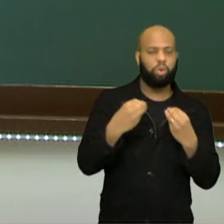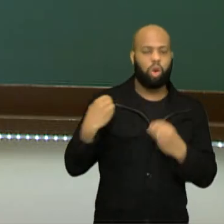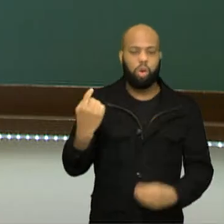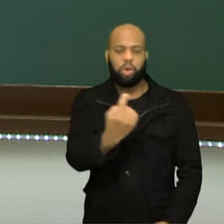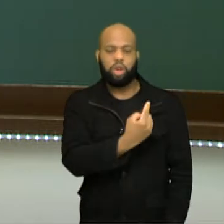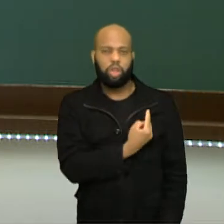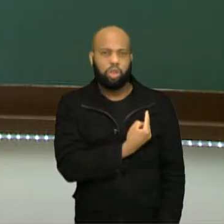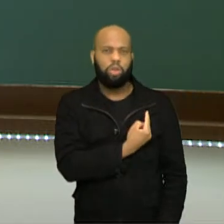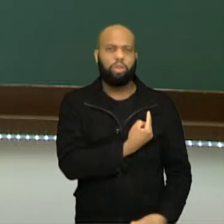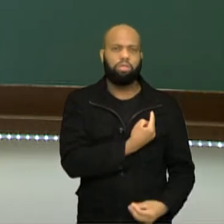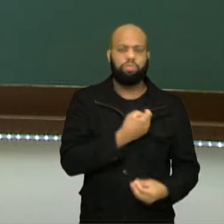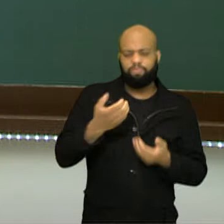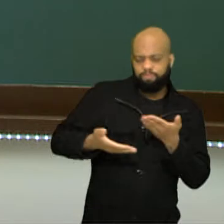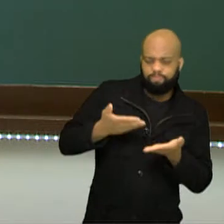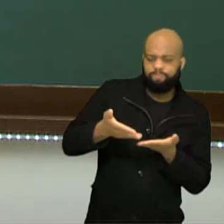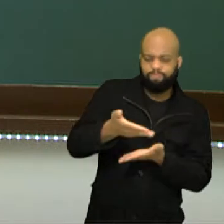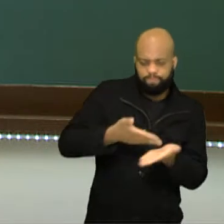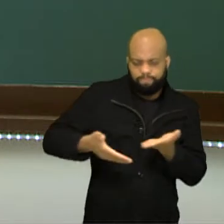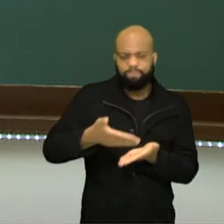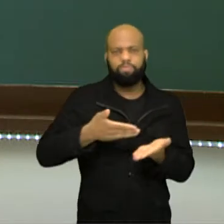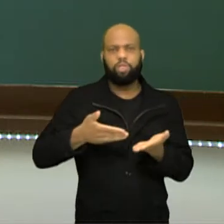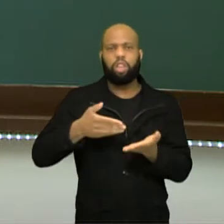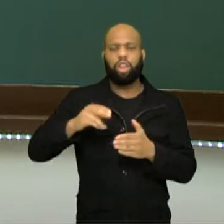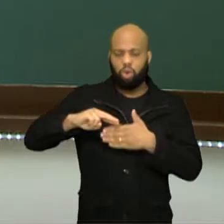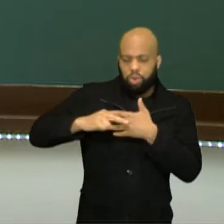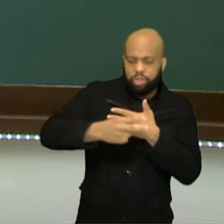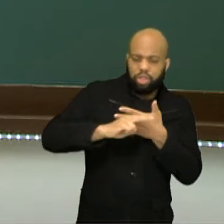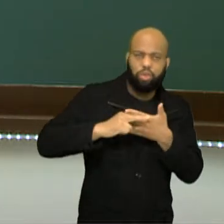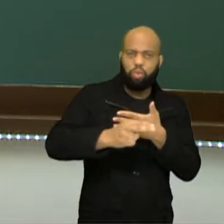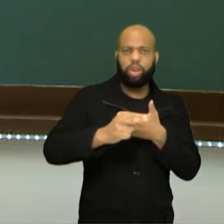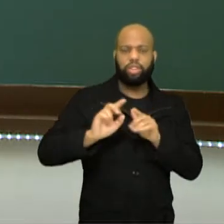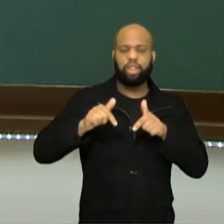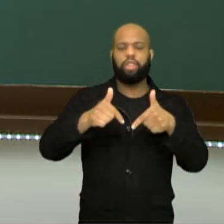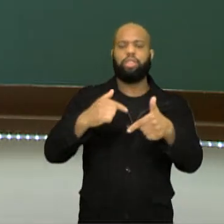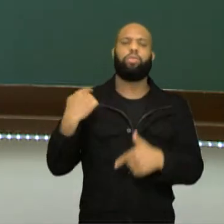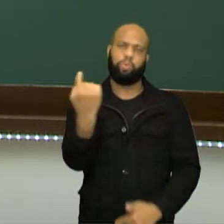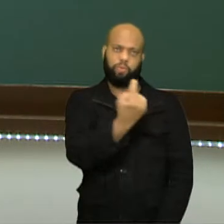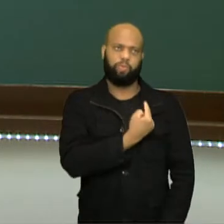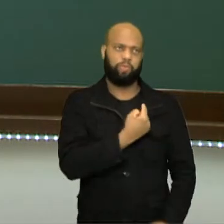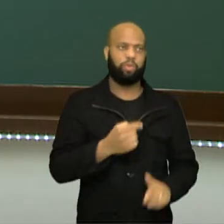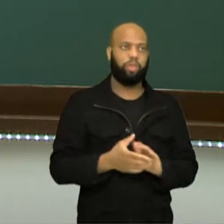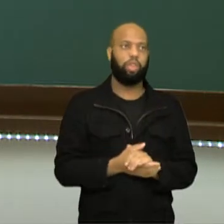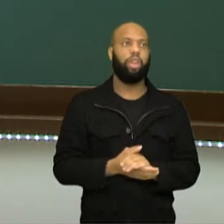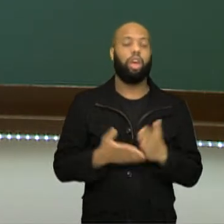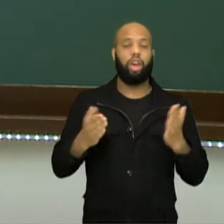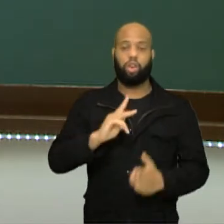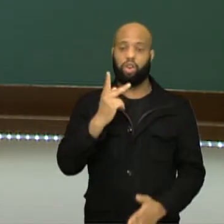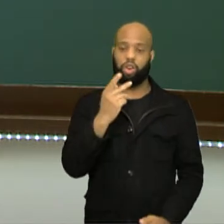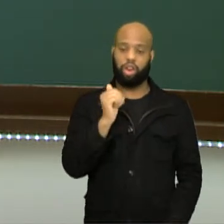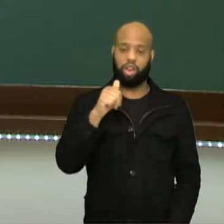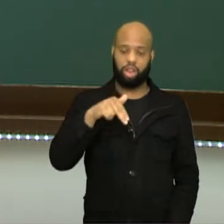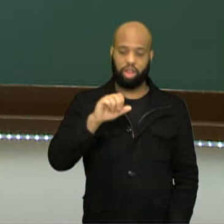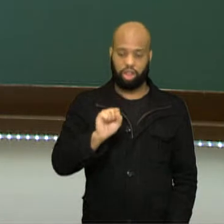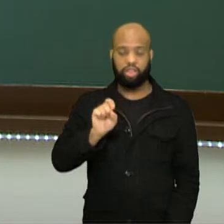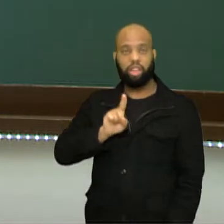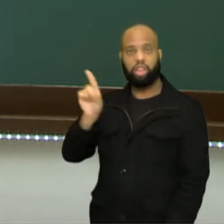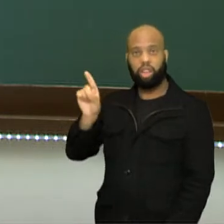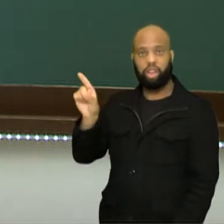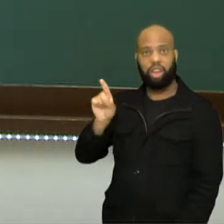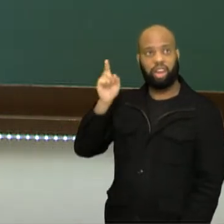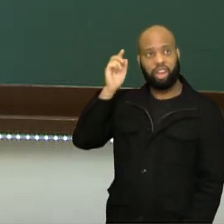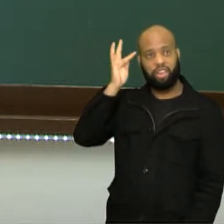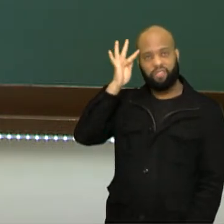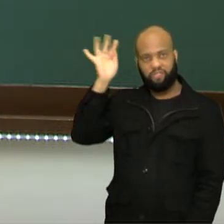estamos lidando com as consequências das nossas ações, certo? Bom, Hans Jonas é um filósofo que